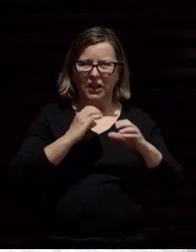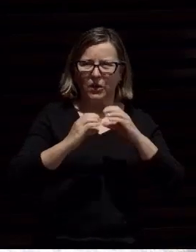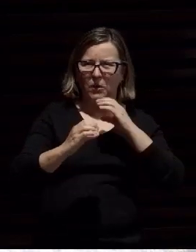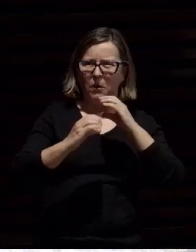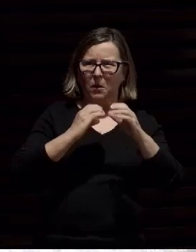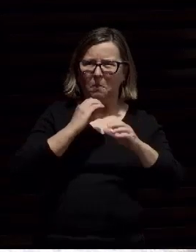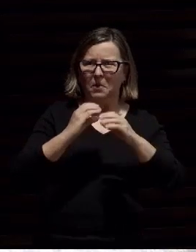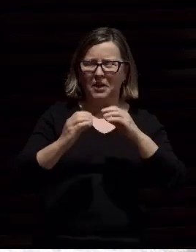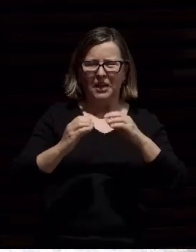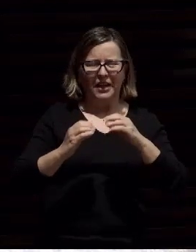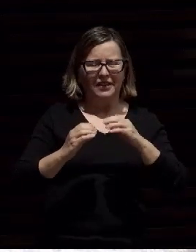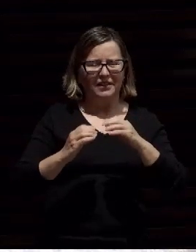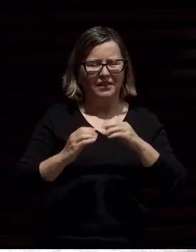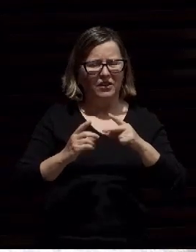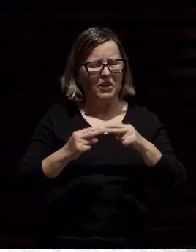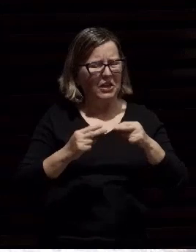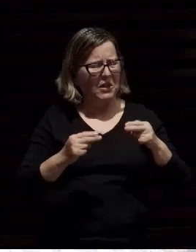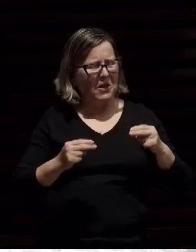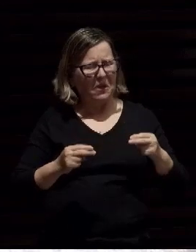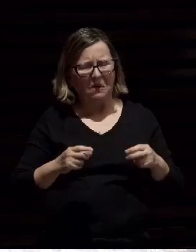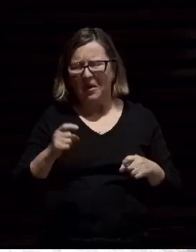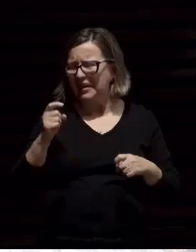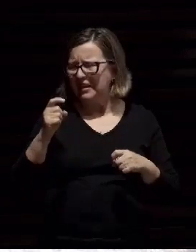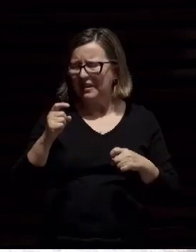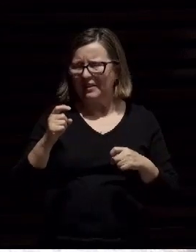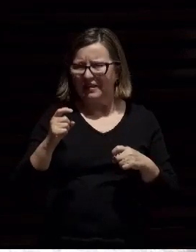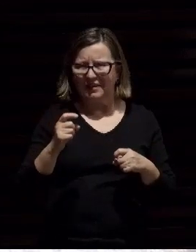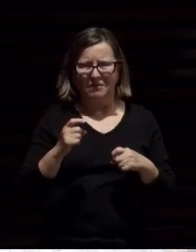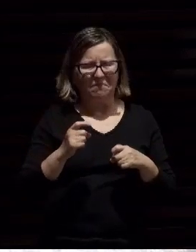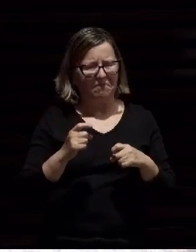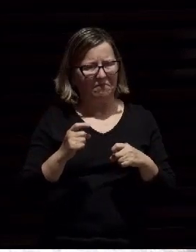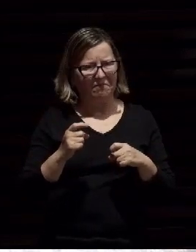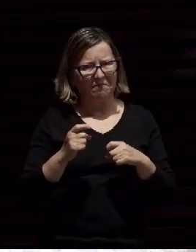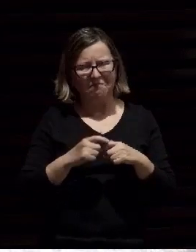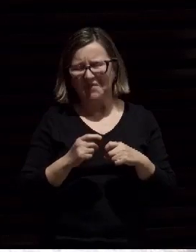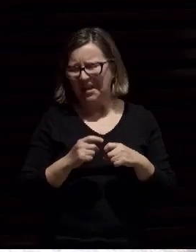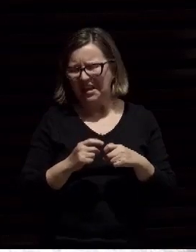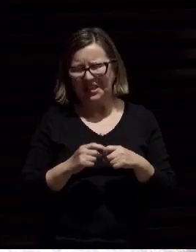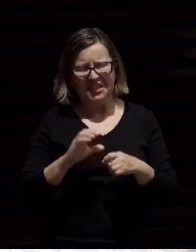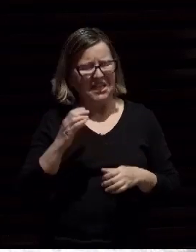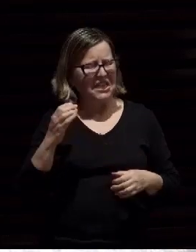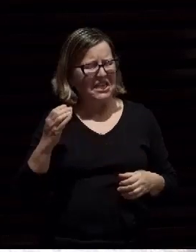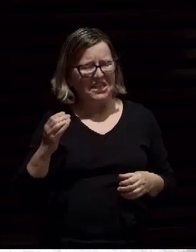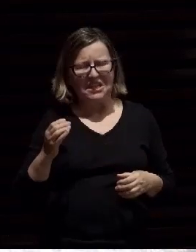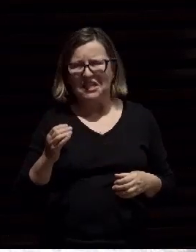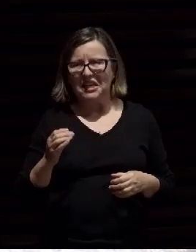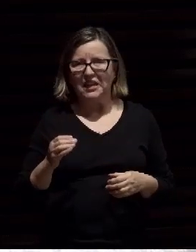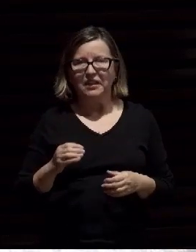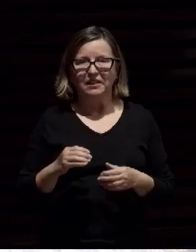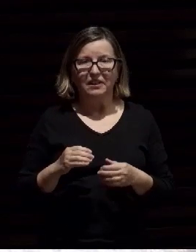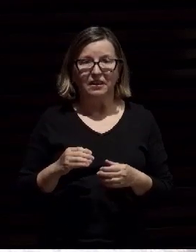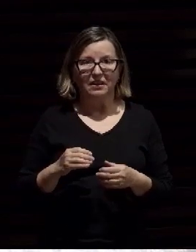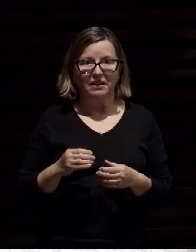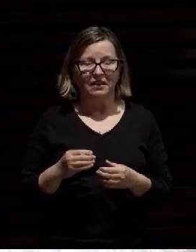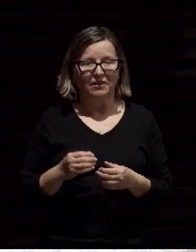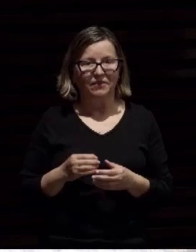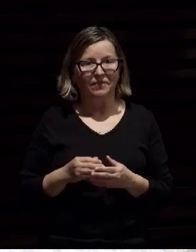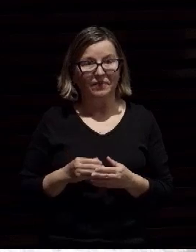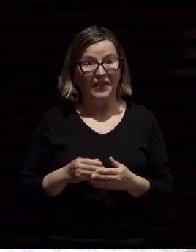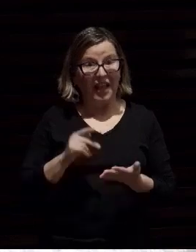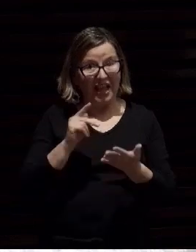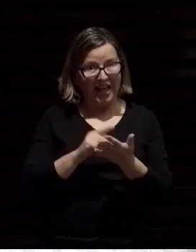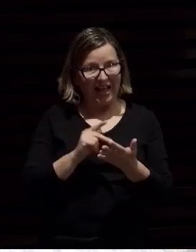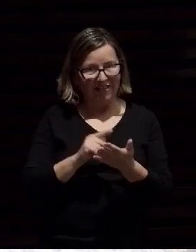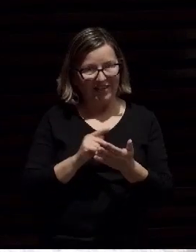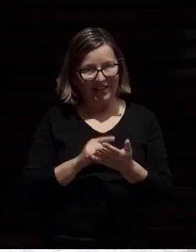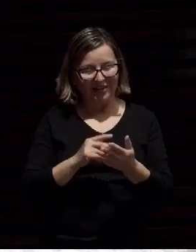coisas na medicina, na ciência e de tanta coisa. A verdade do